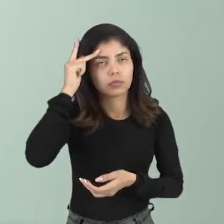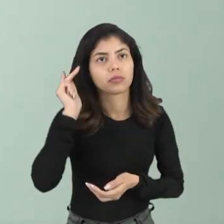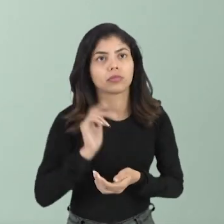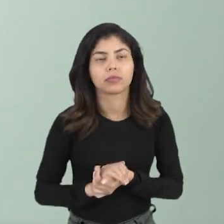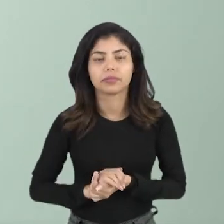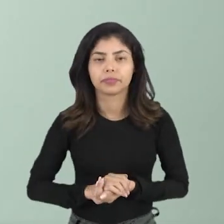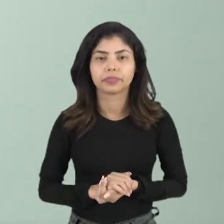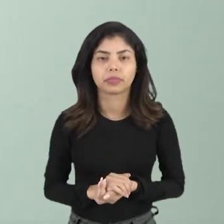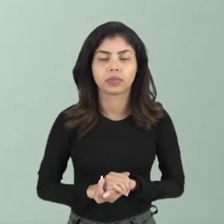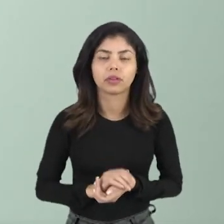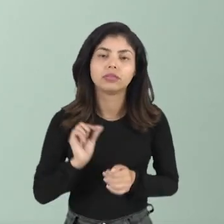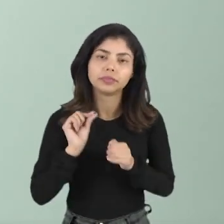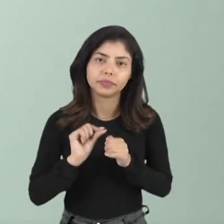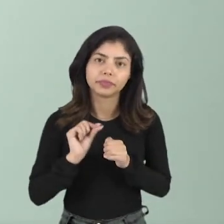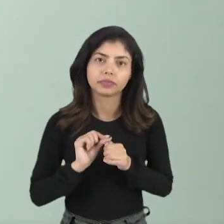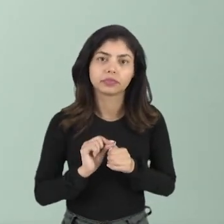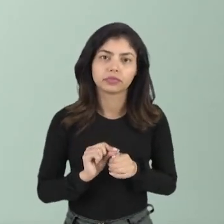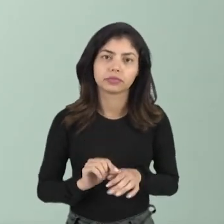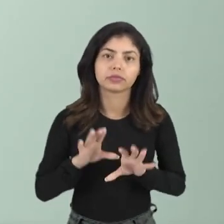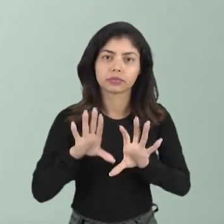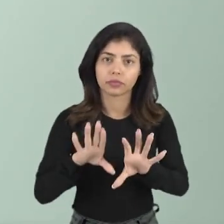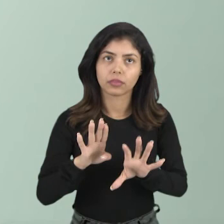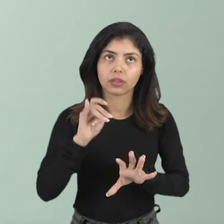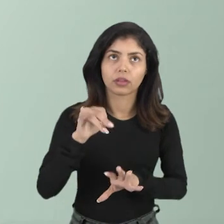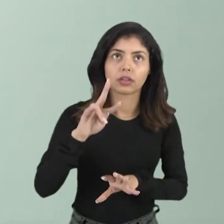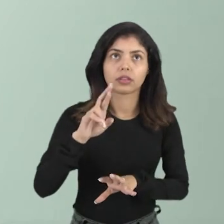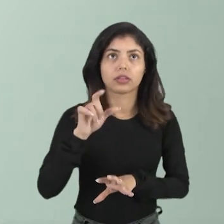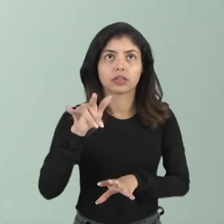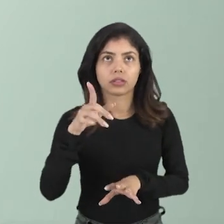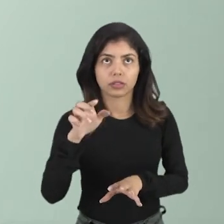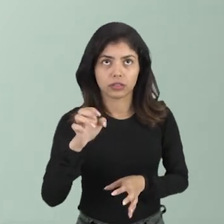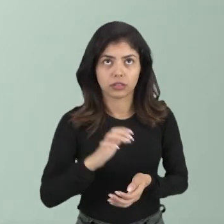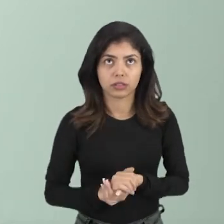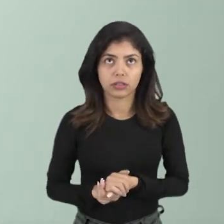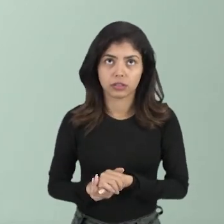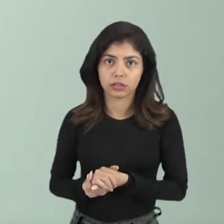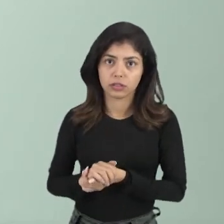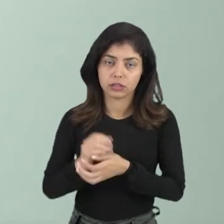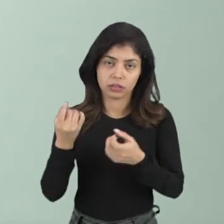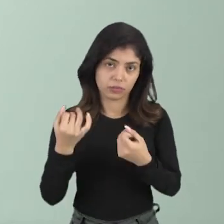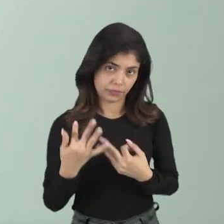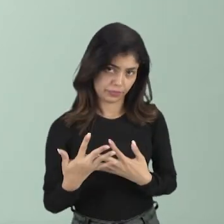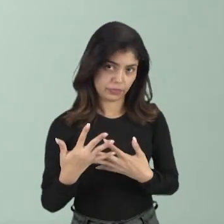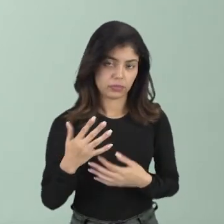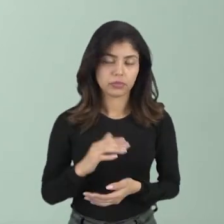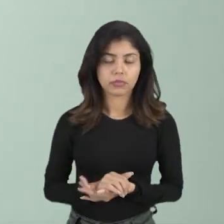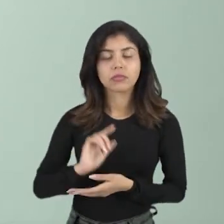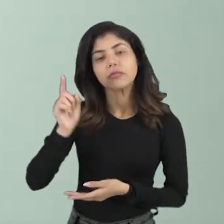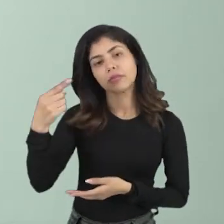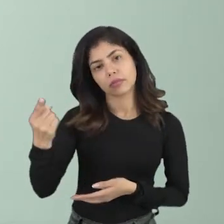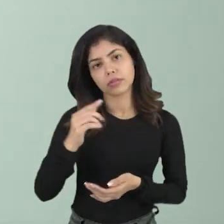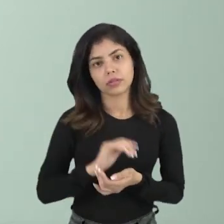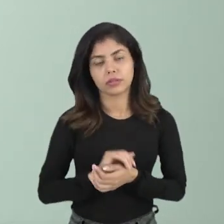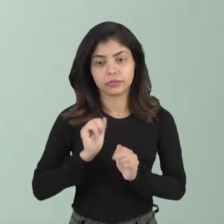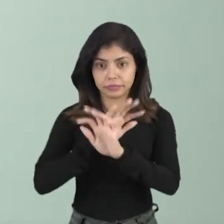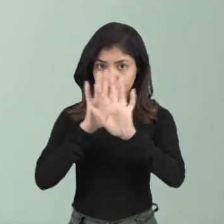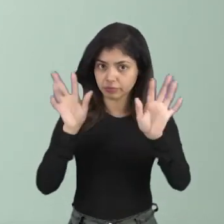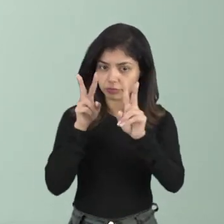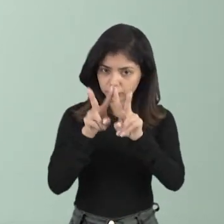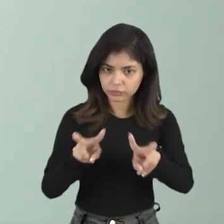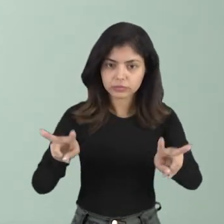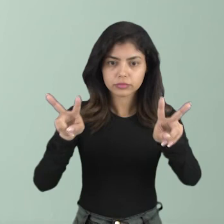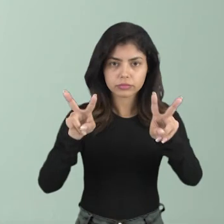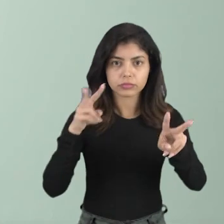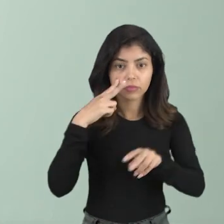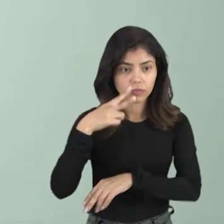que você colocou. Isso na intertextualidade explícita, que é aquela clara,